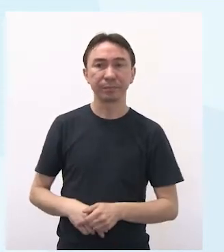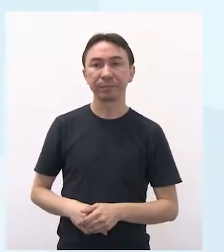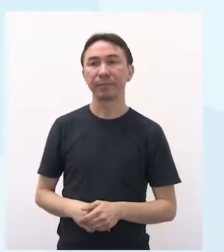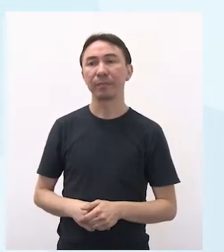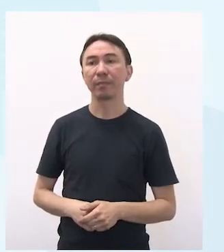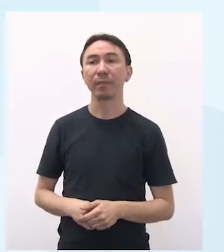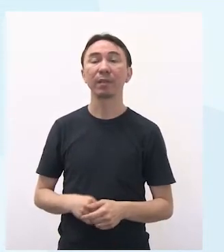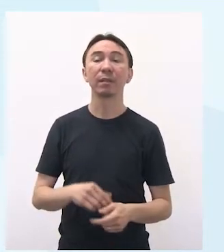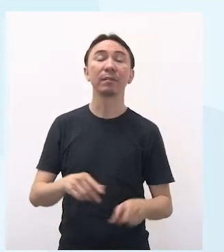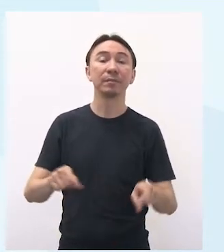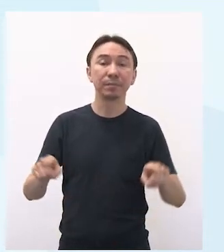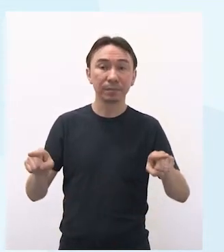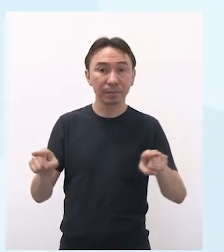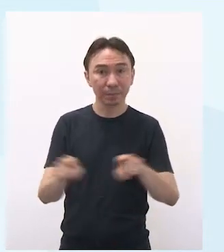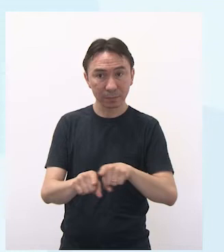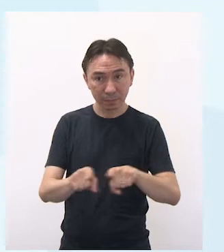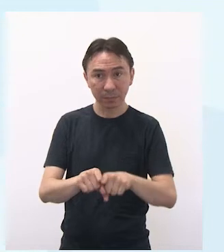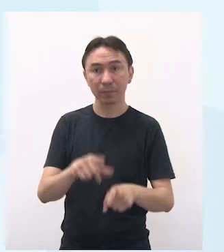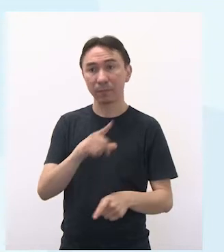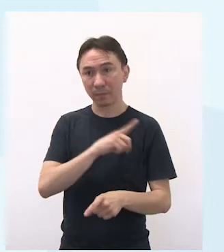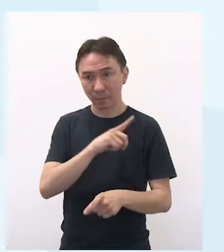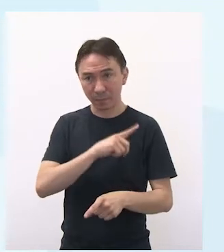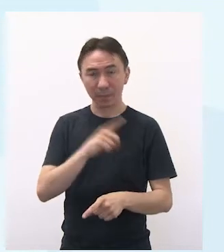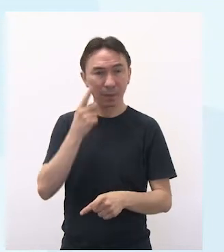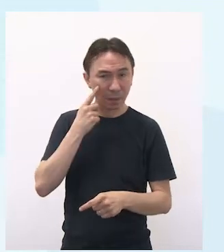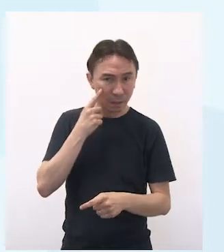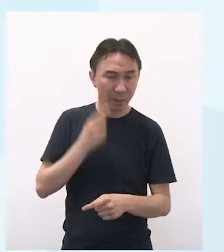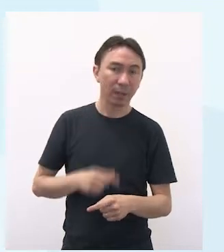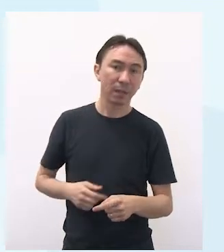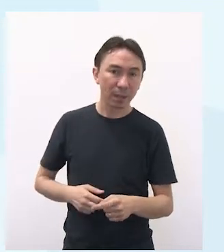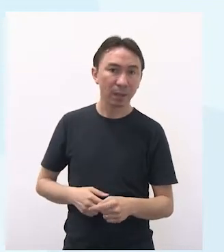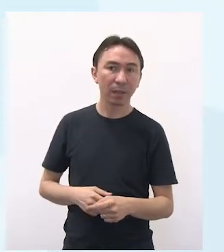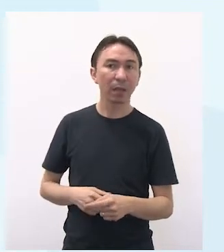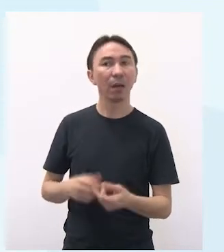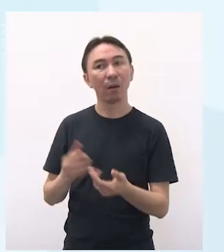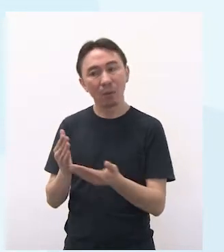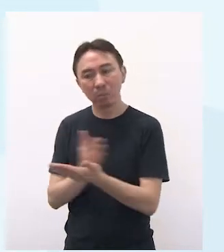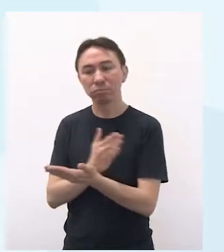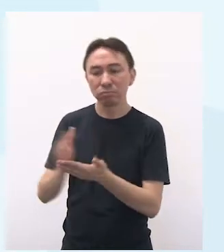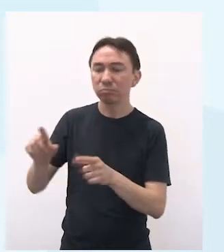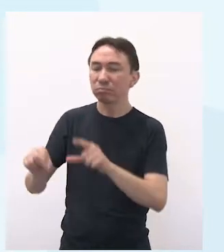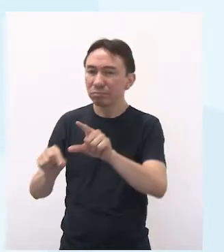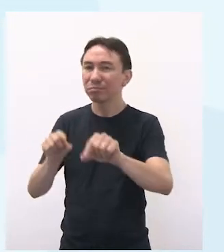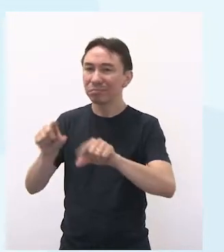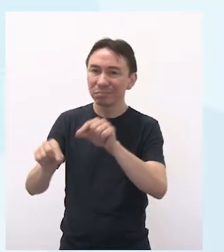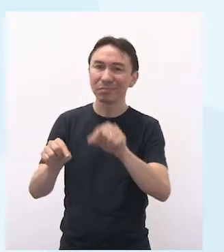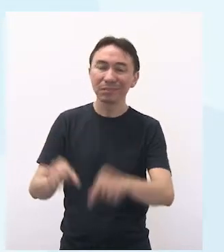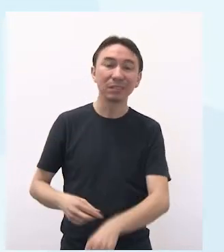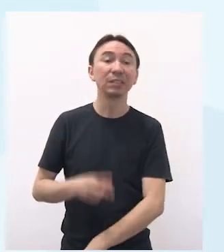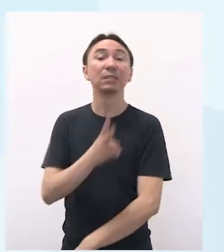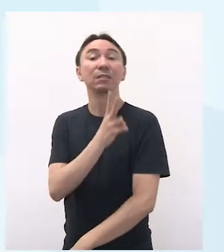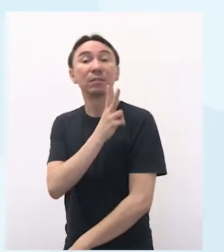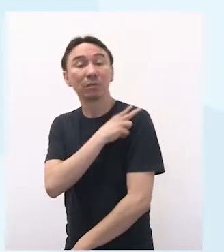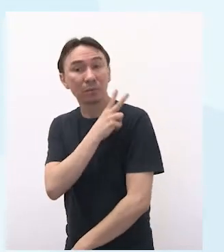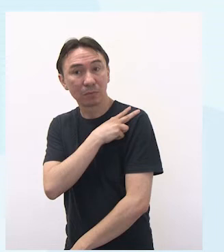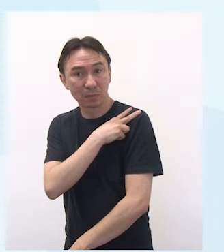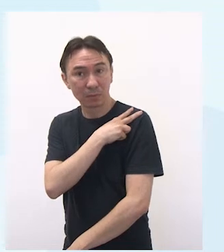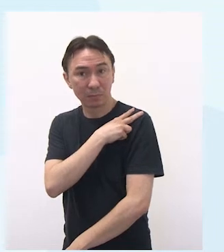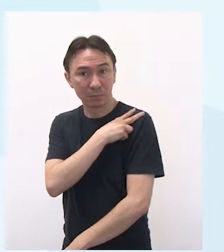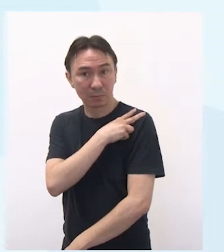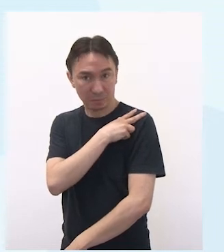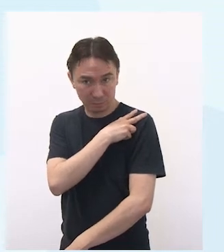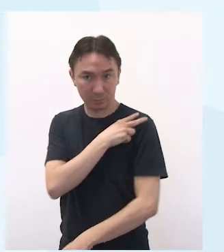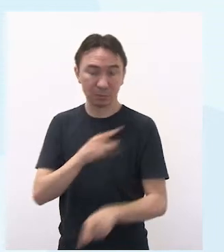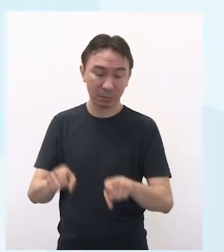nós vamos ter o 2º ano do ensino fundamental, que será língua portuguesa e matemática, e o 9º ano